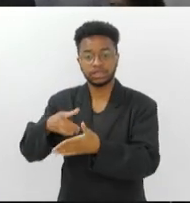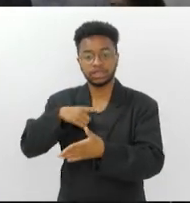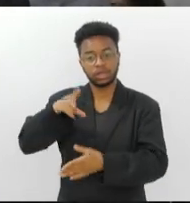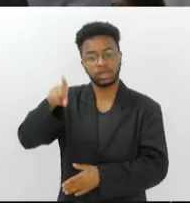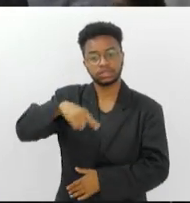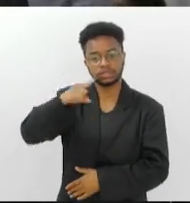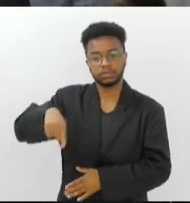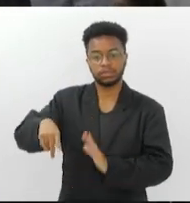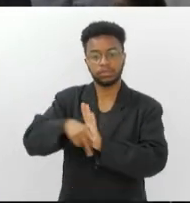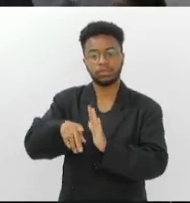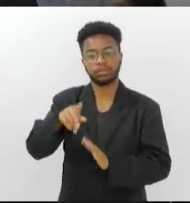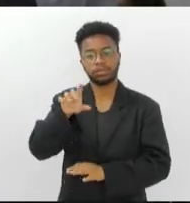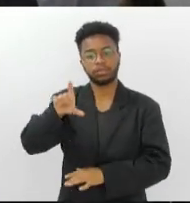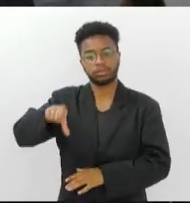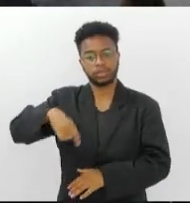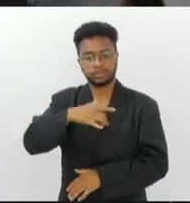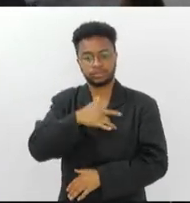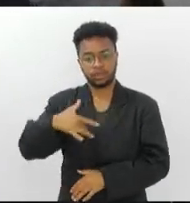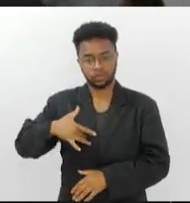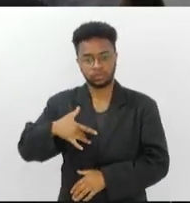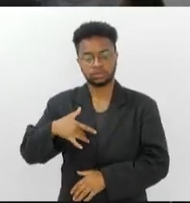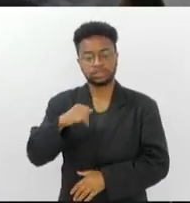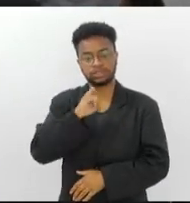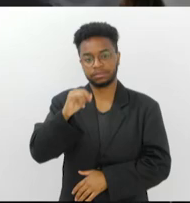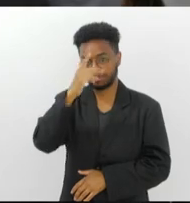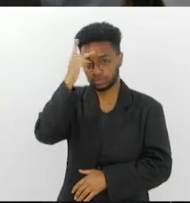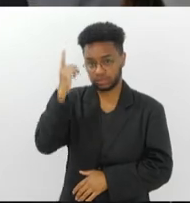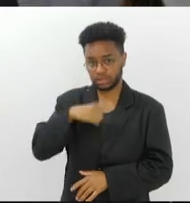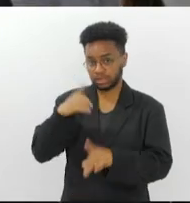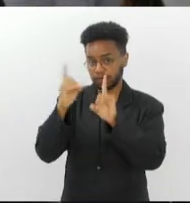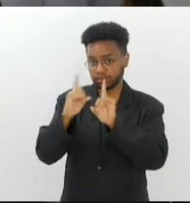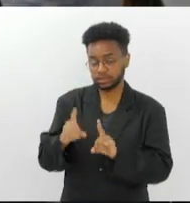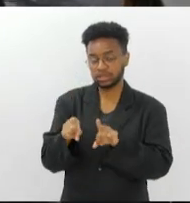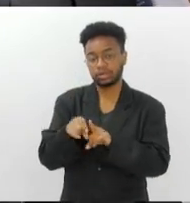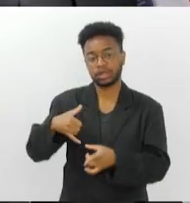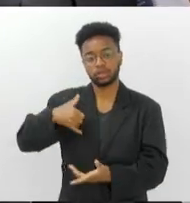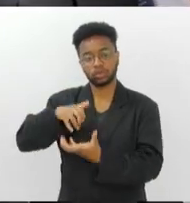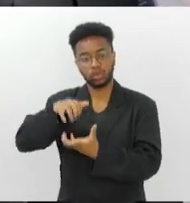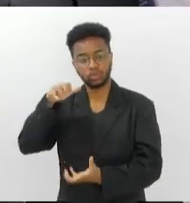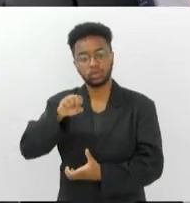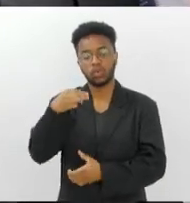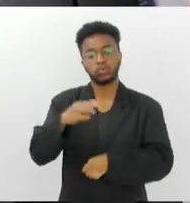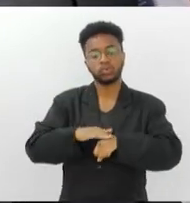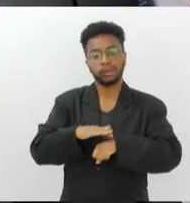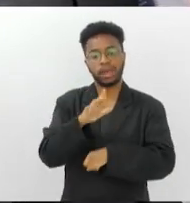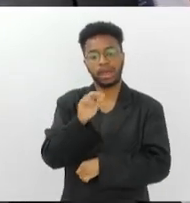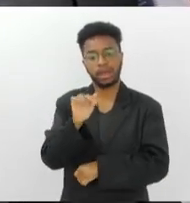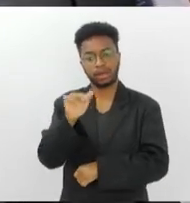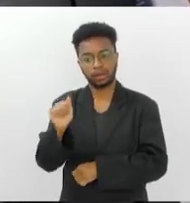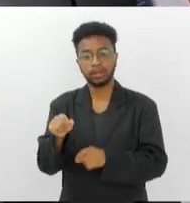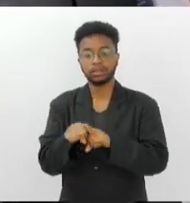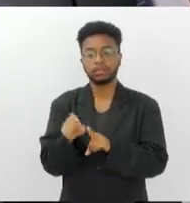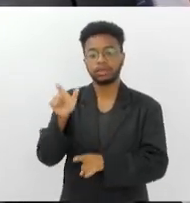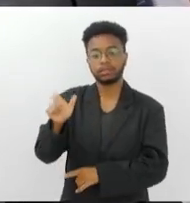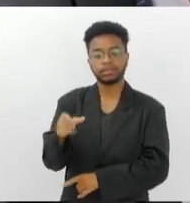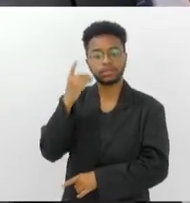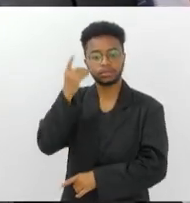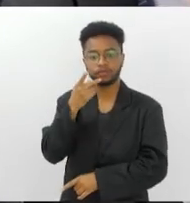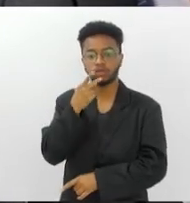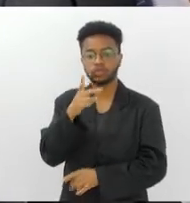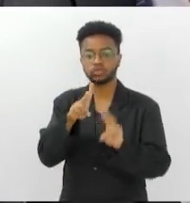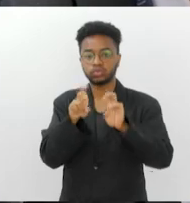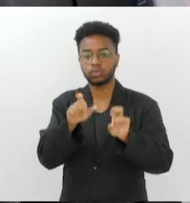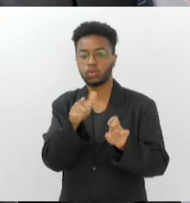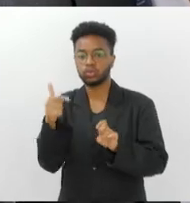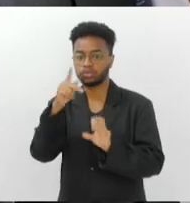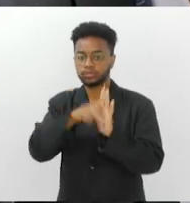dos planos de saúde para as pessoas com deficiência, pessoas idosas e com doenças raras. O parlamentar também falou sobre outro projeto